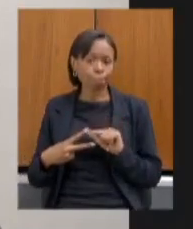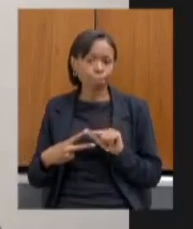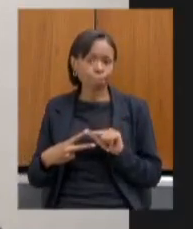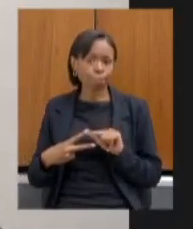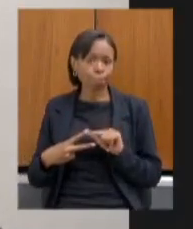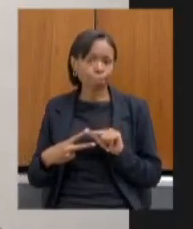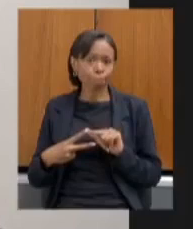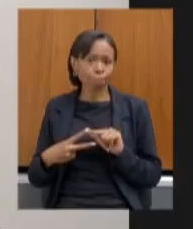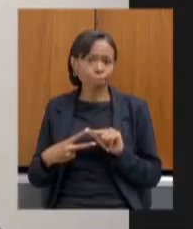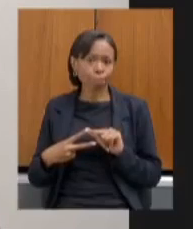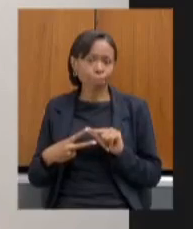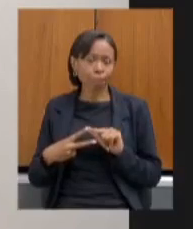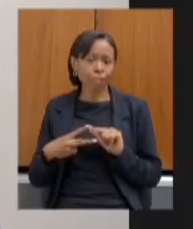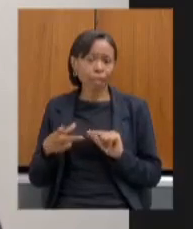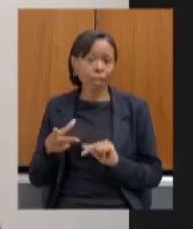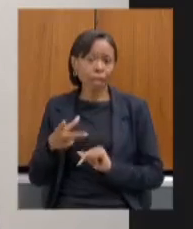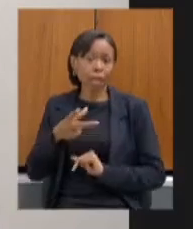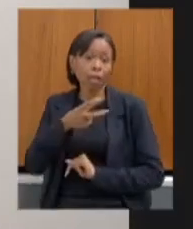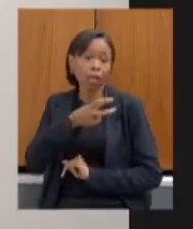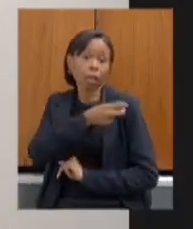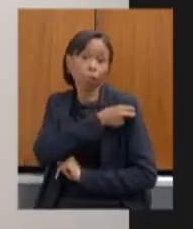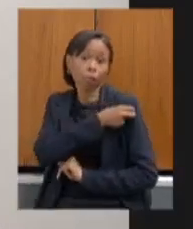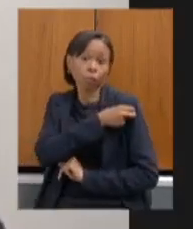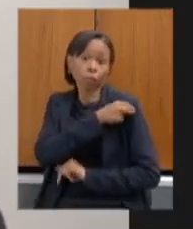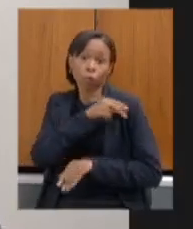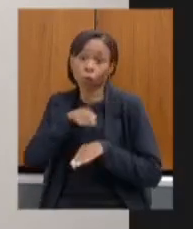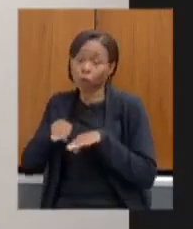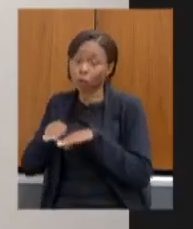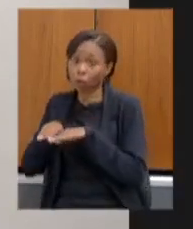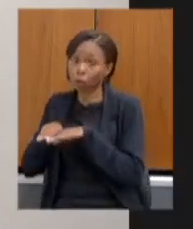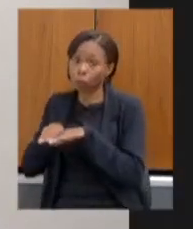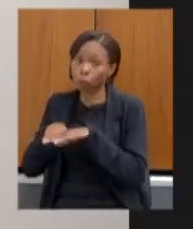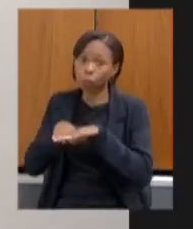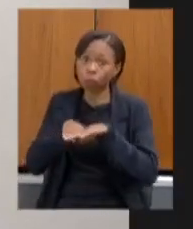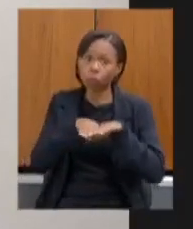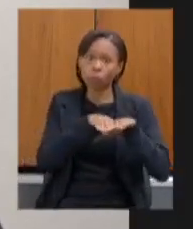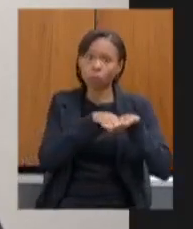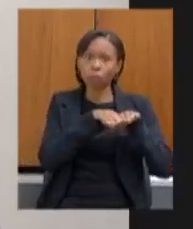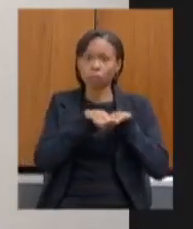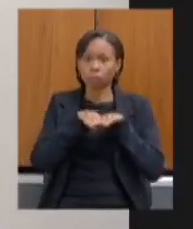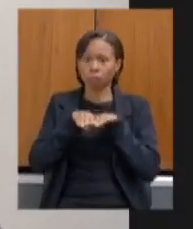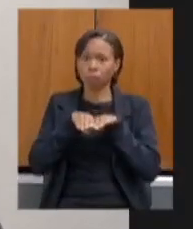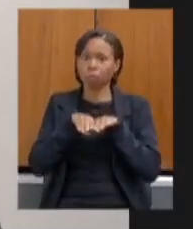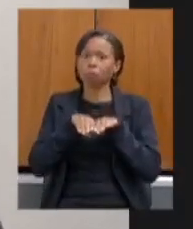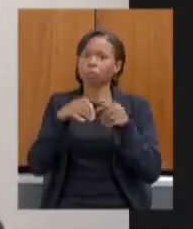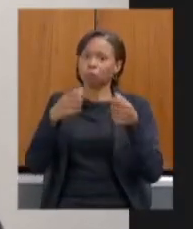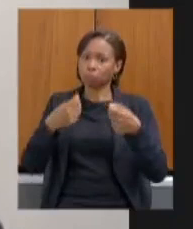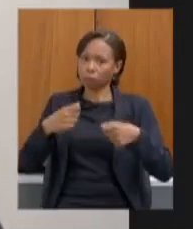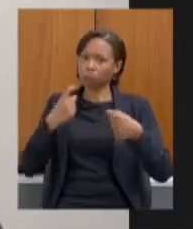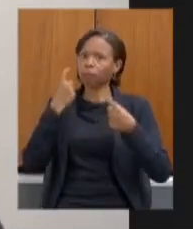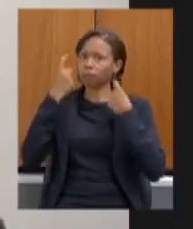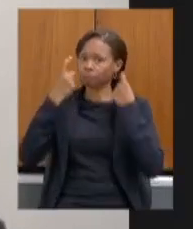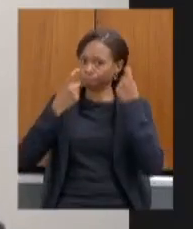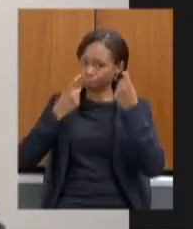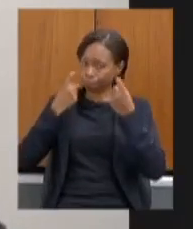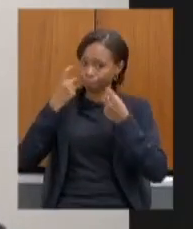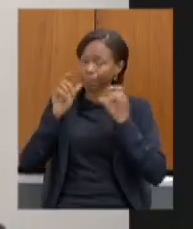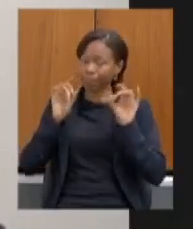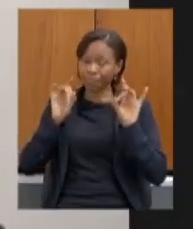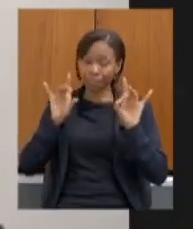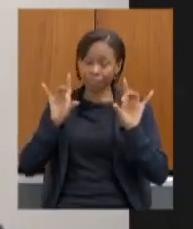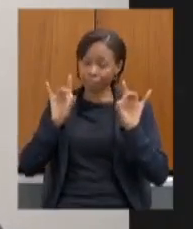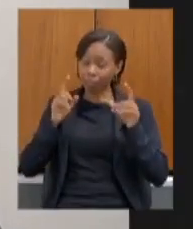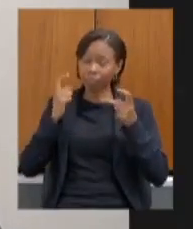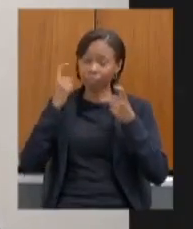vacina. Então, acho que nós temos que ter uma preocupação muito especial, porque o que pode, de fato,